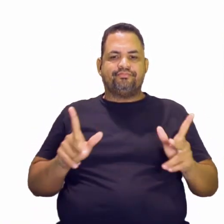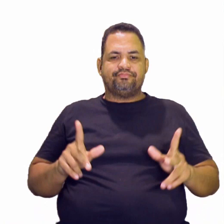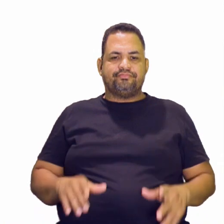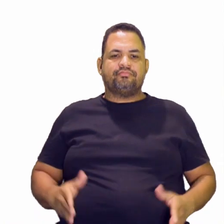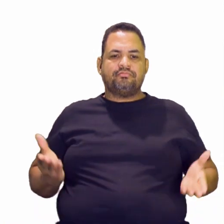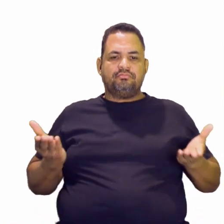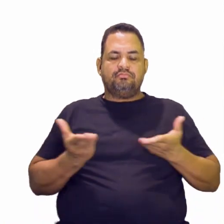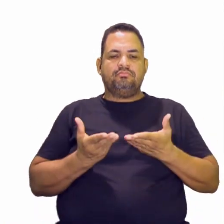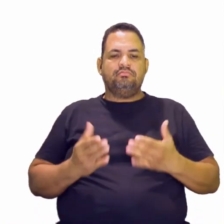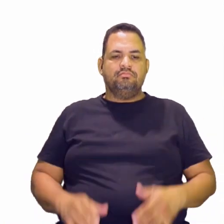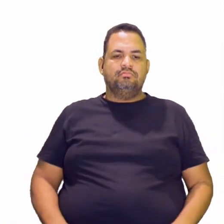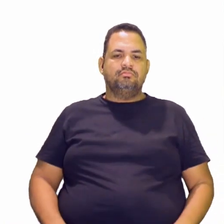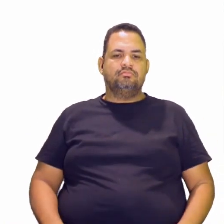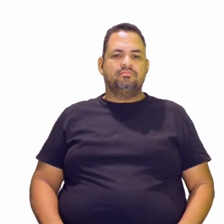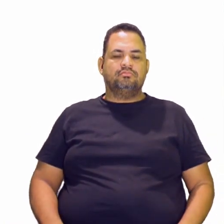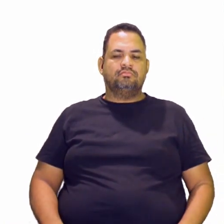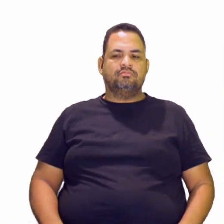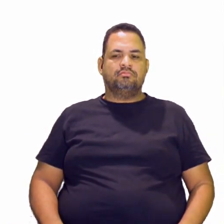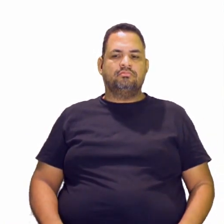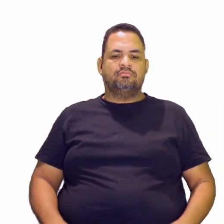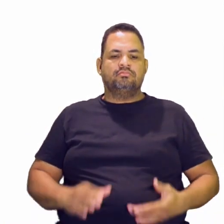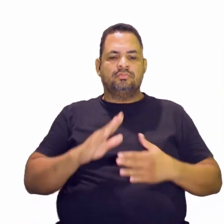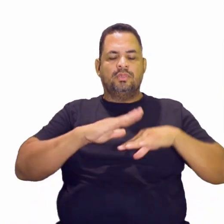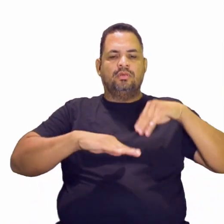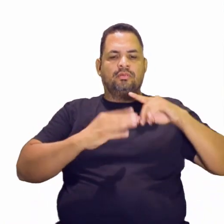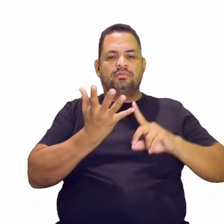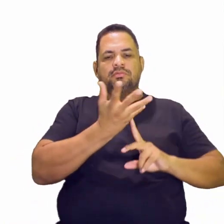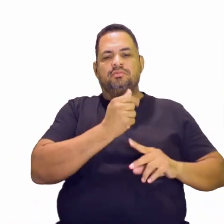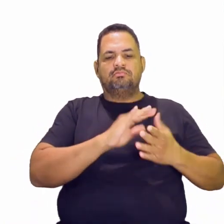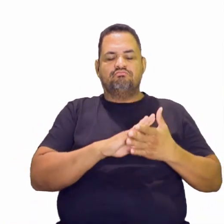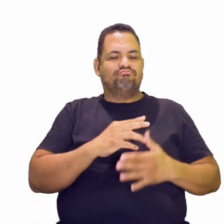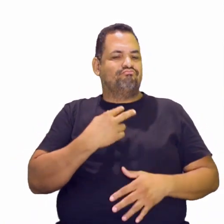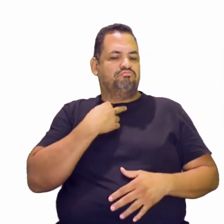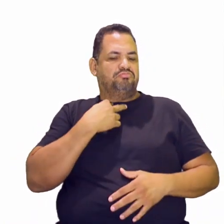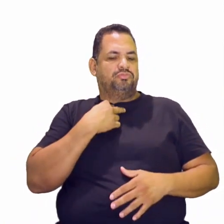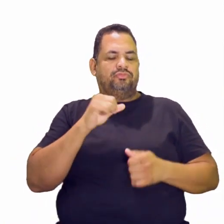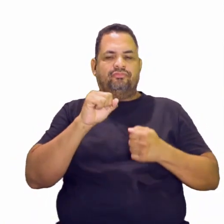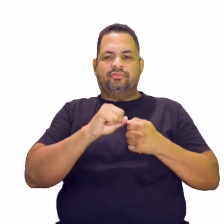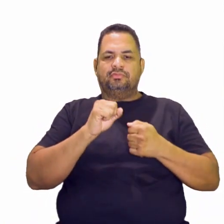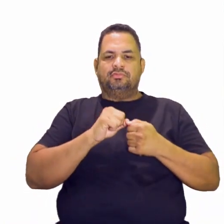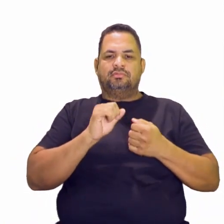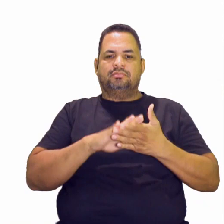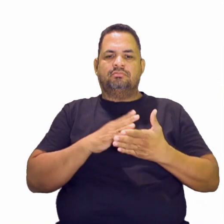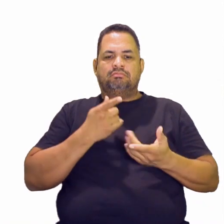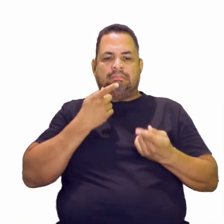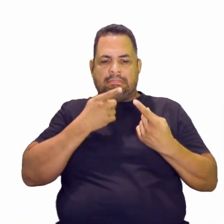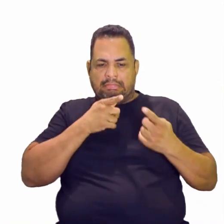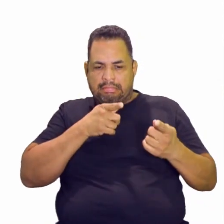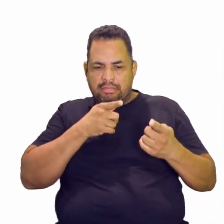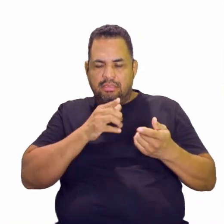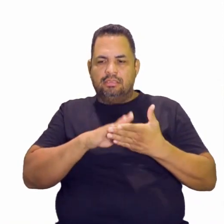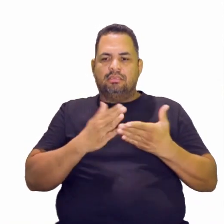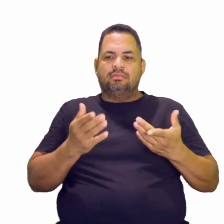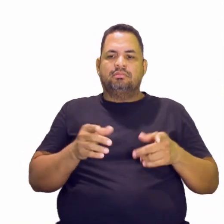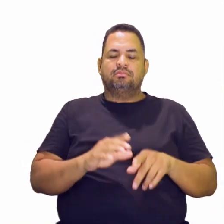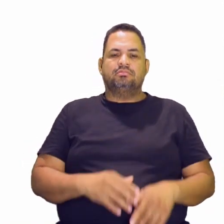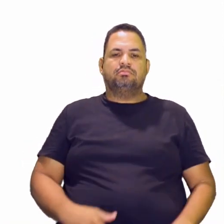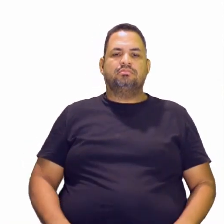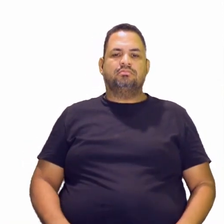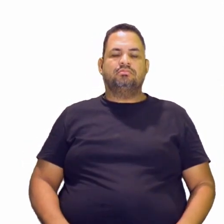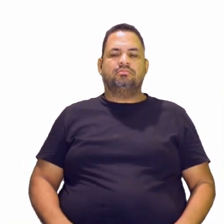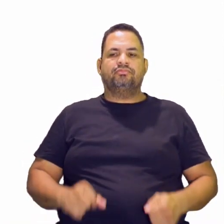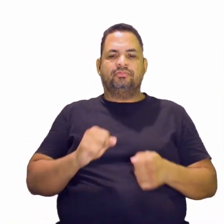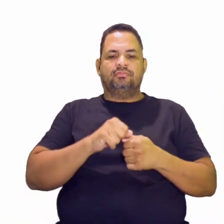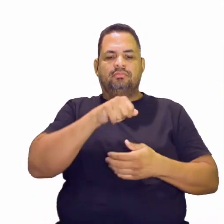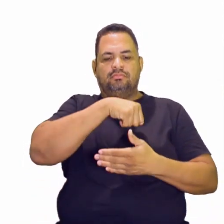da atualidade, então os artistas eram impedidos, eram até perseguidos, caso fizesse letras